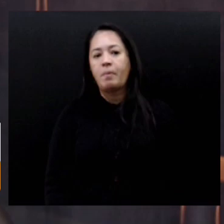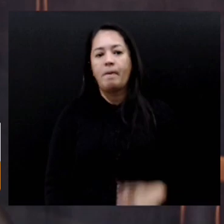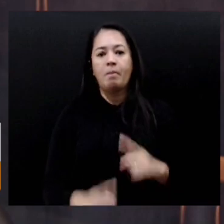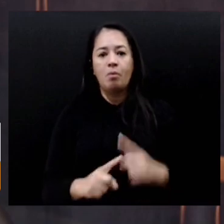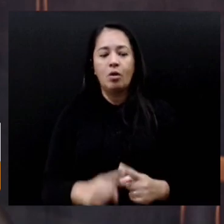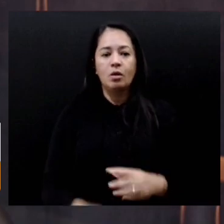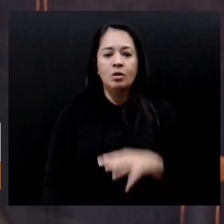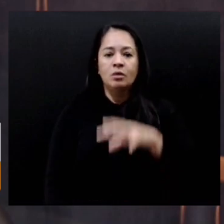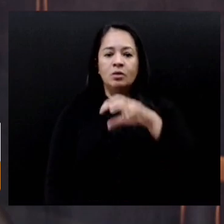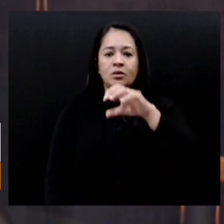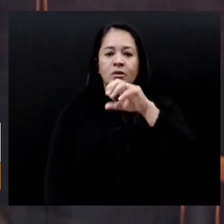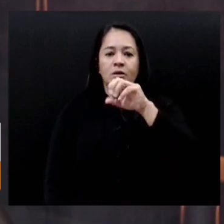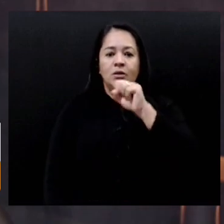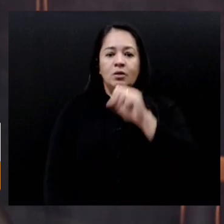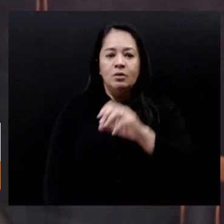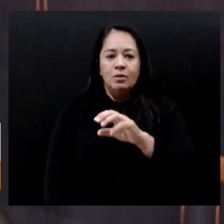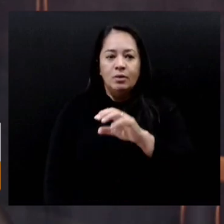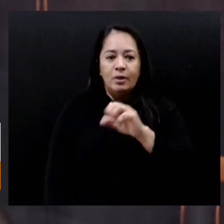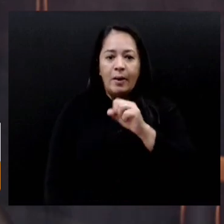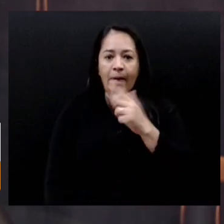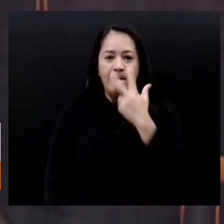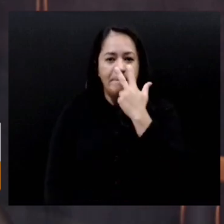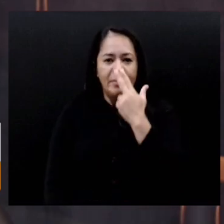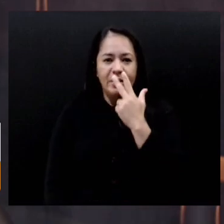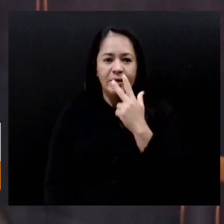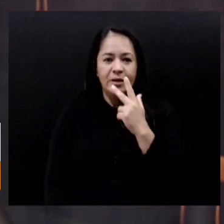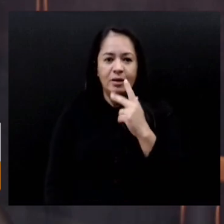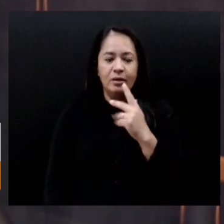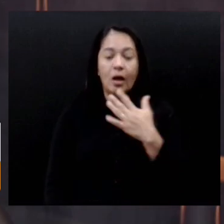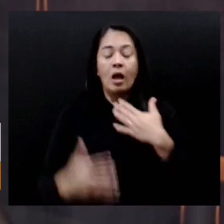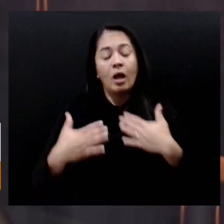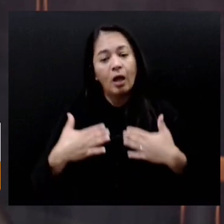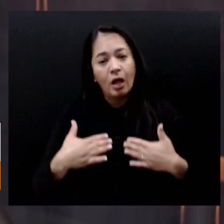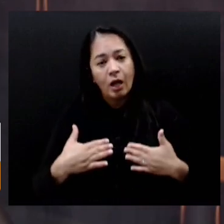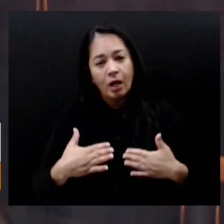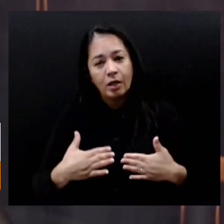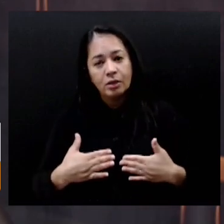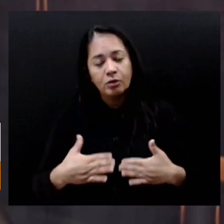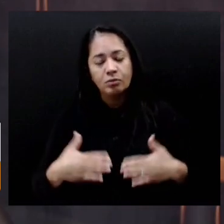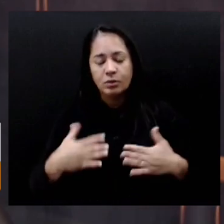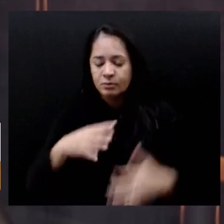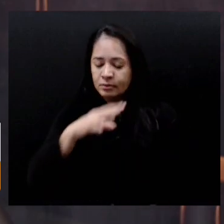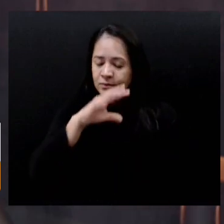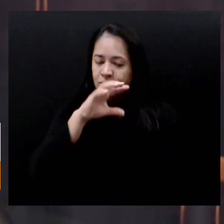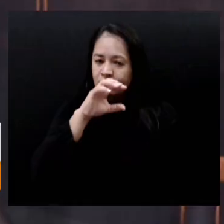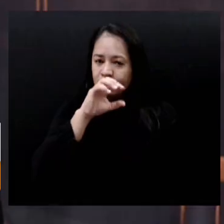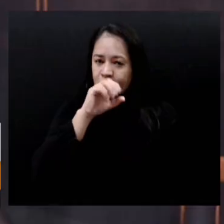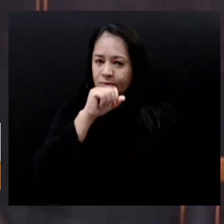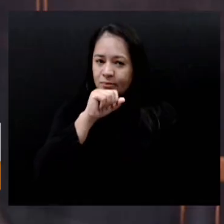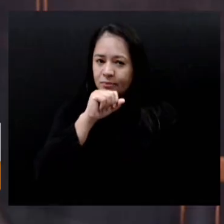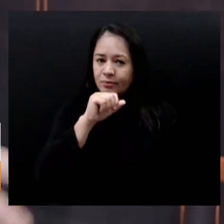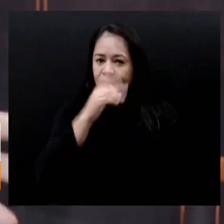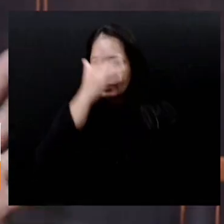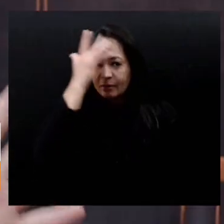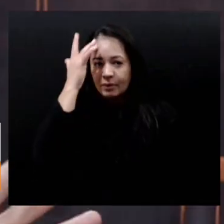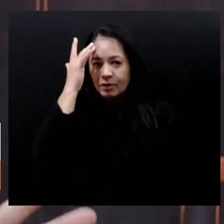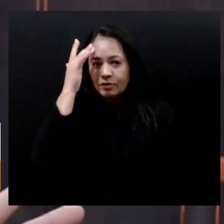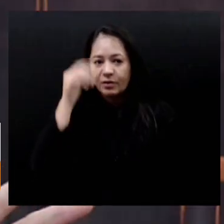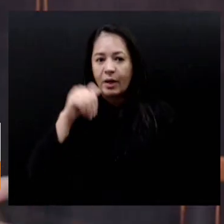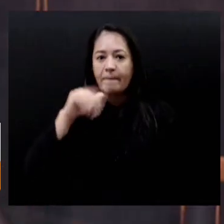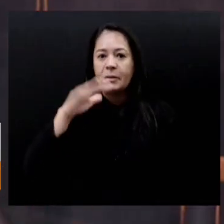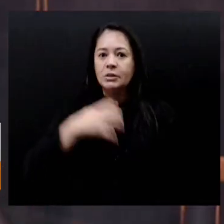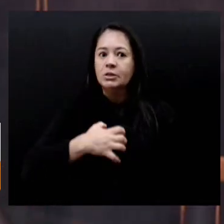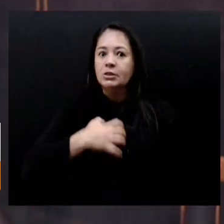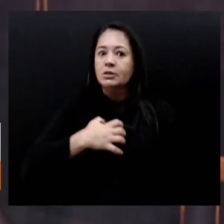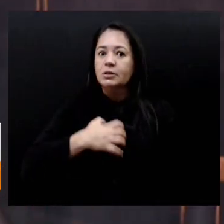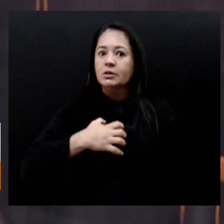parece até clichê, né? Só calma, respira, né? E a pessoa às vezes fica até mais raivosa quando você pede